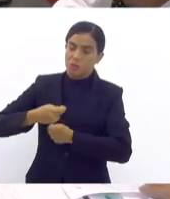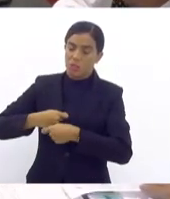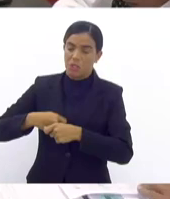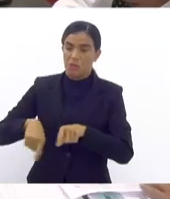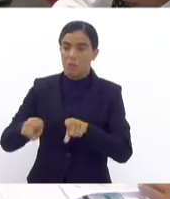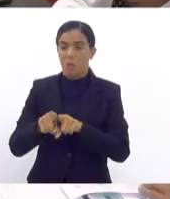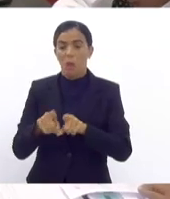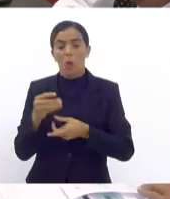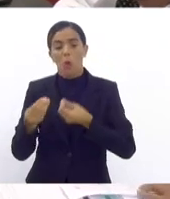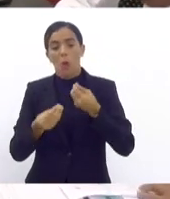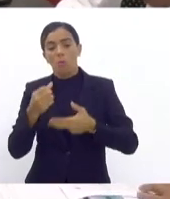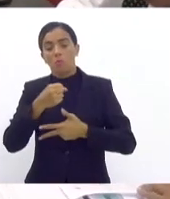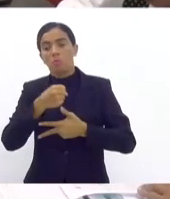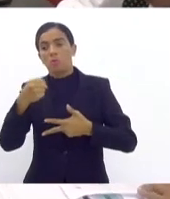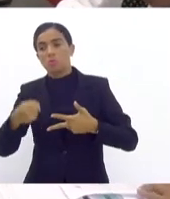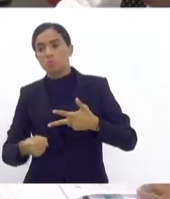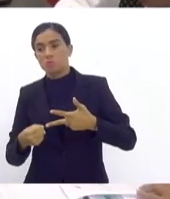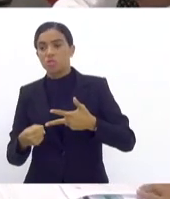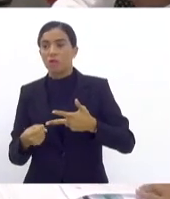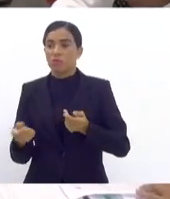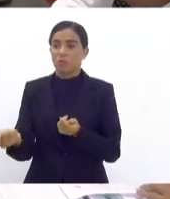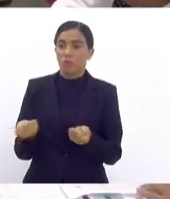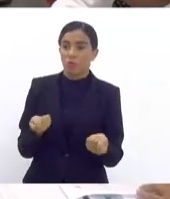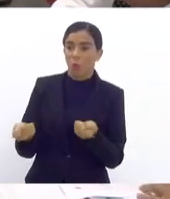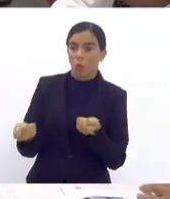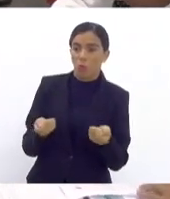Poder Executivo gere.